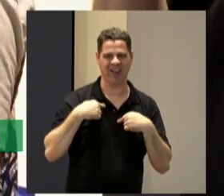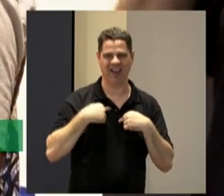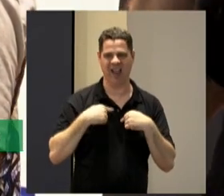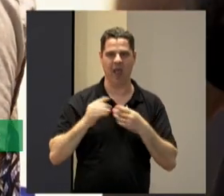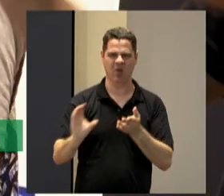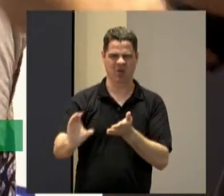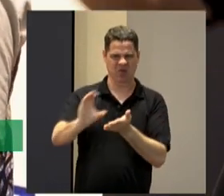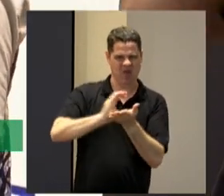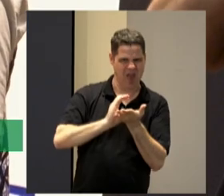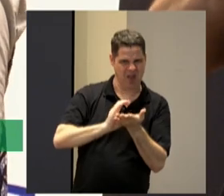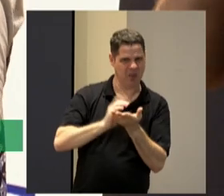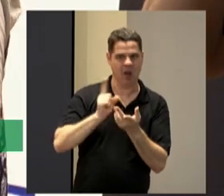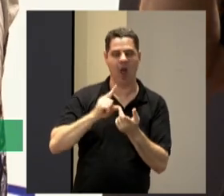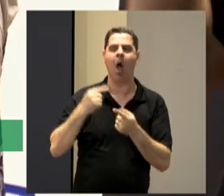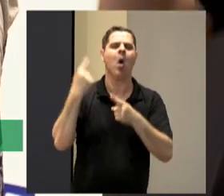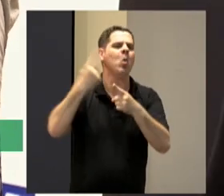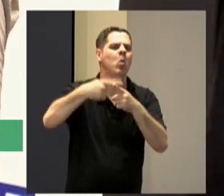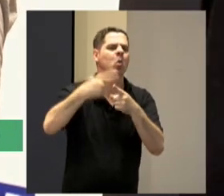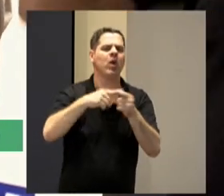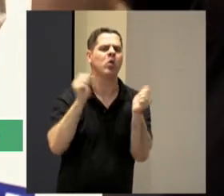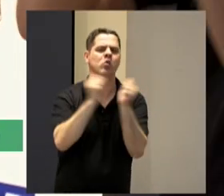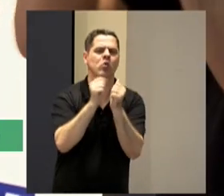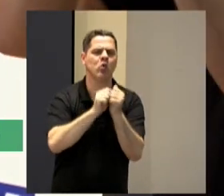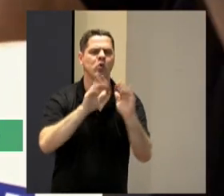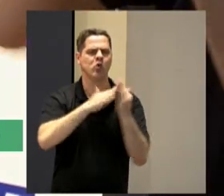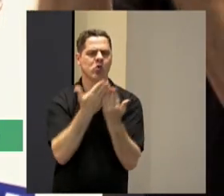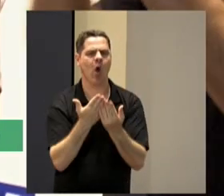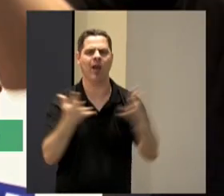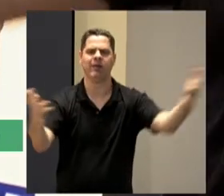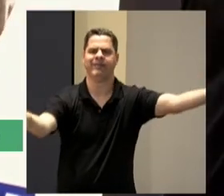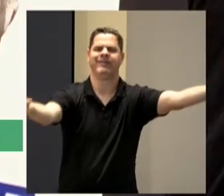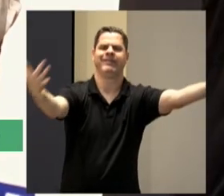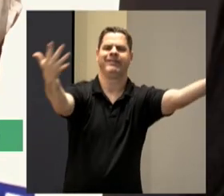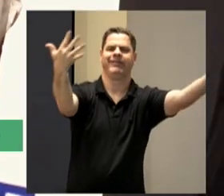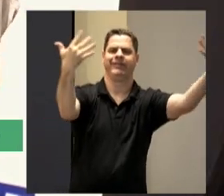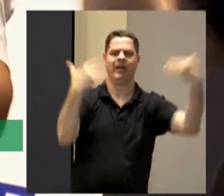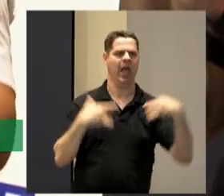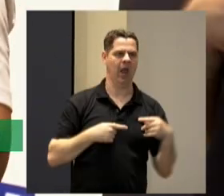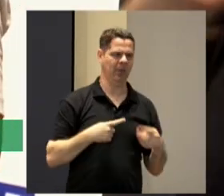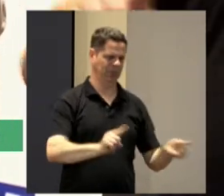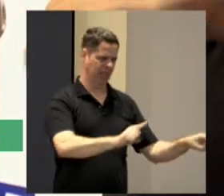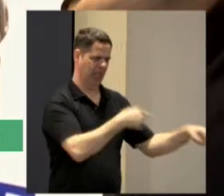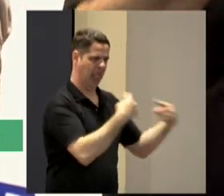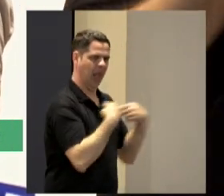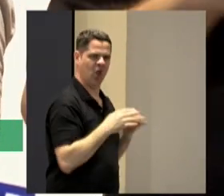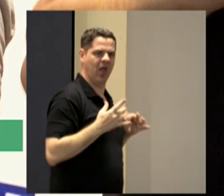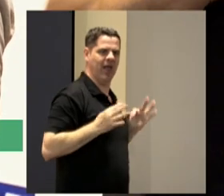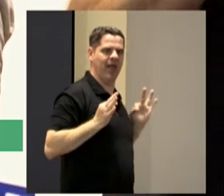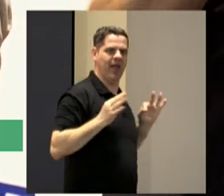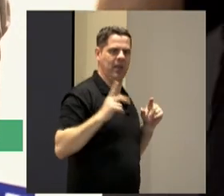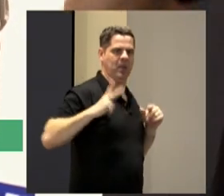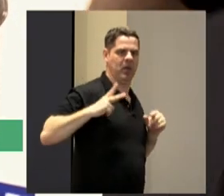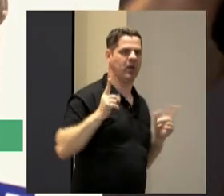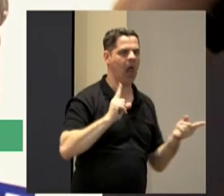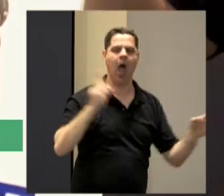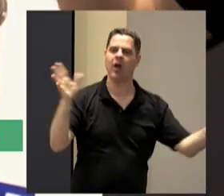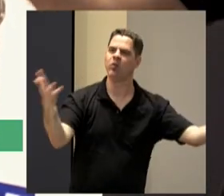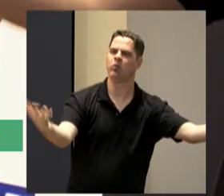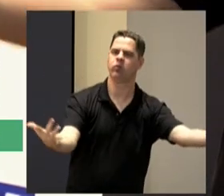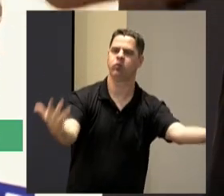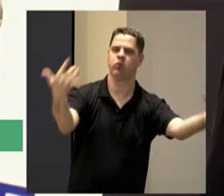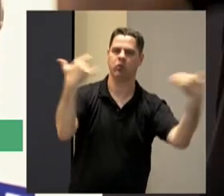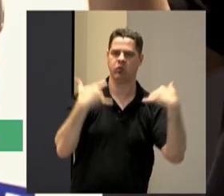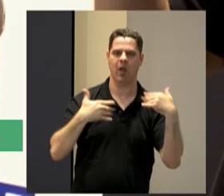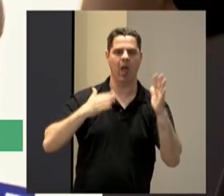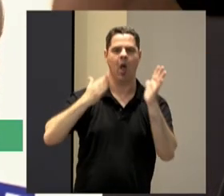financiando. Por que não com a rede? nós queremos fazer com a rede. Depois que fizemos